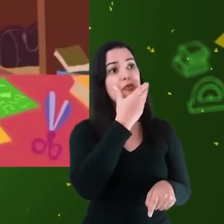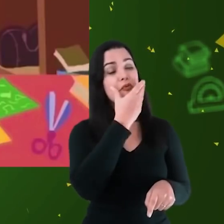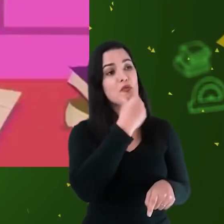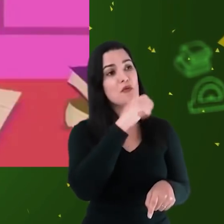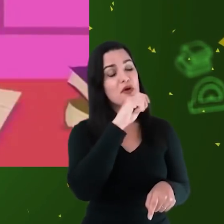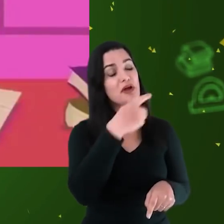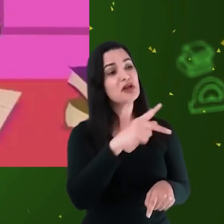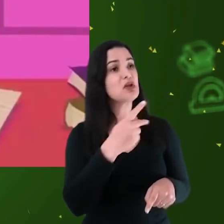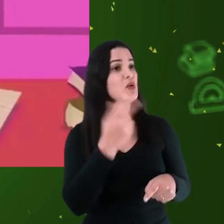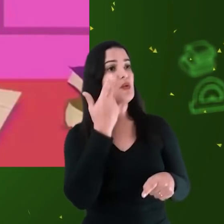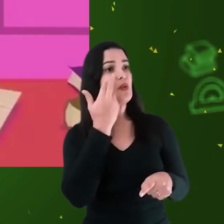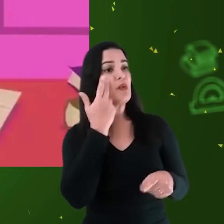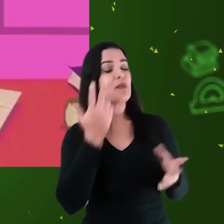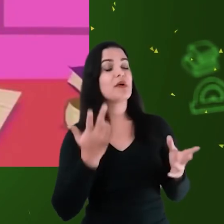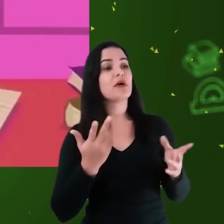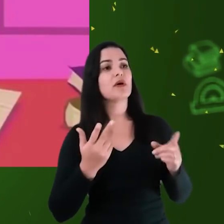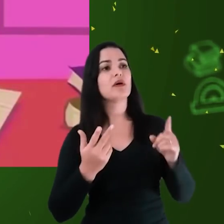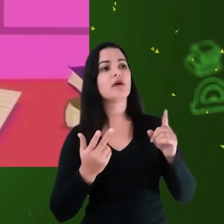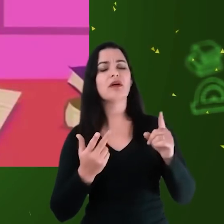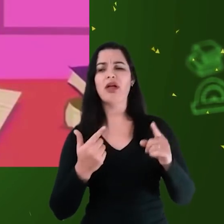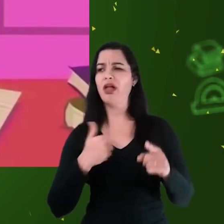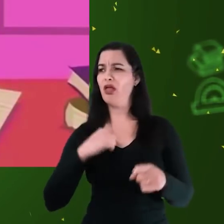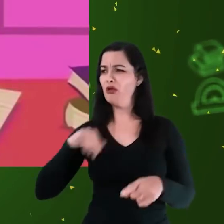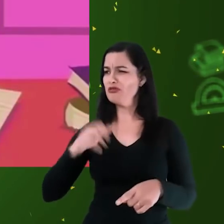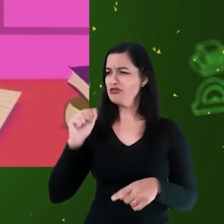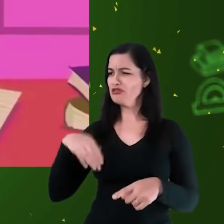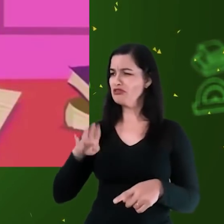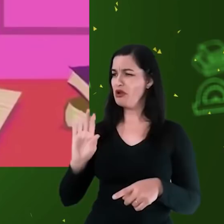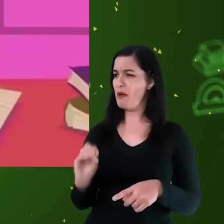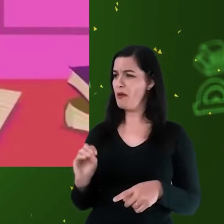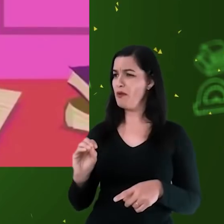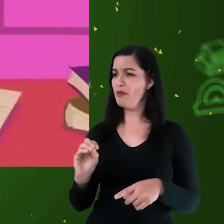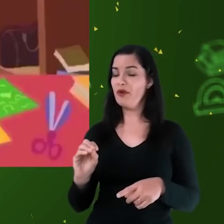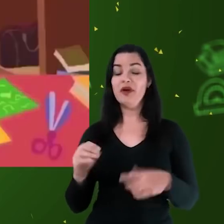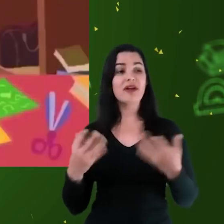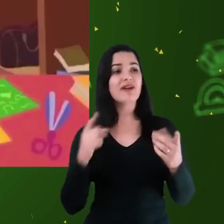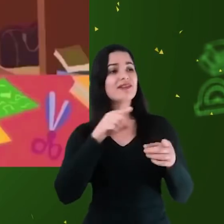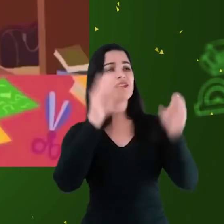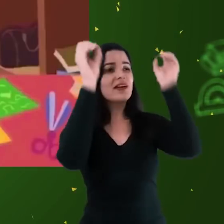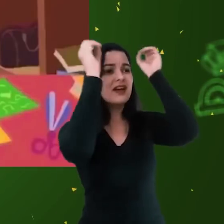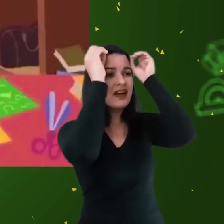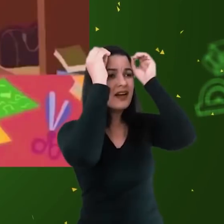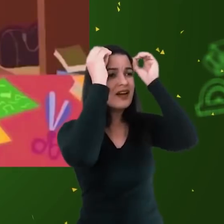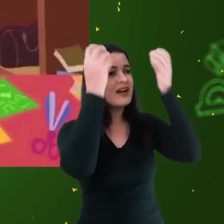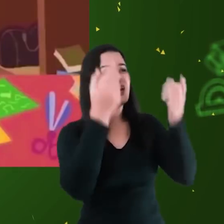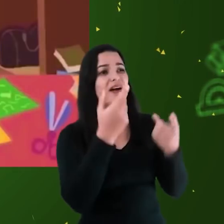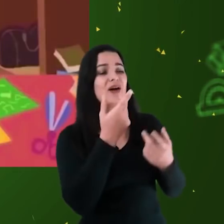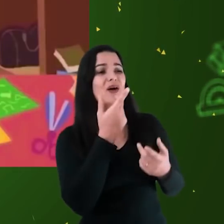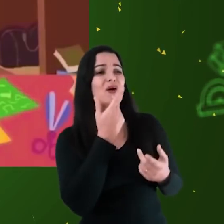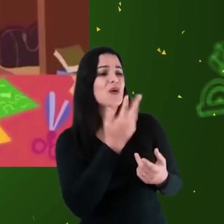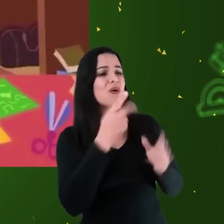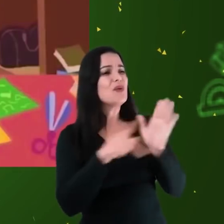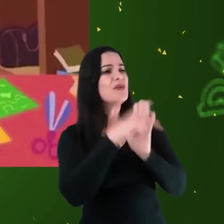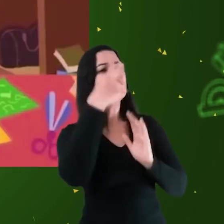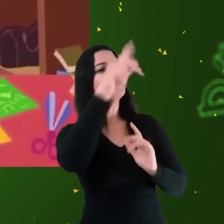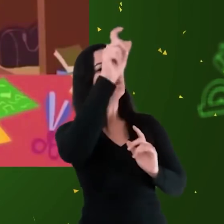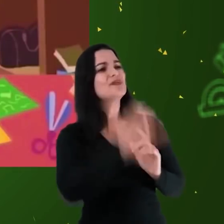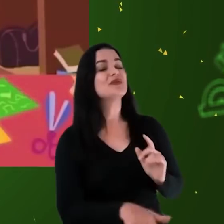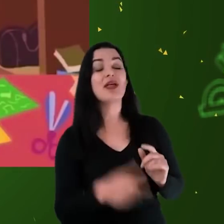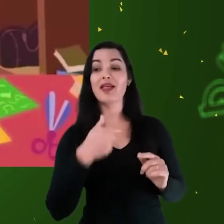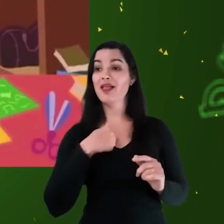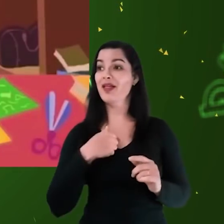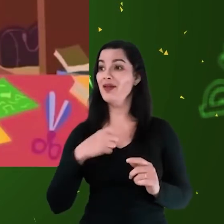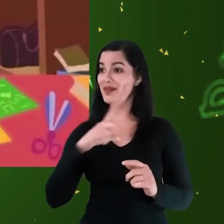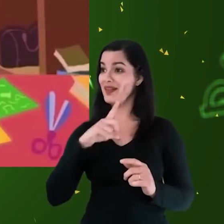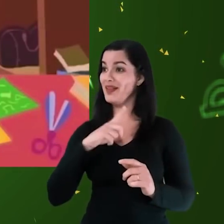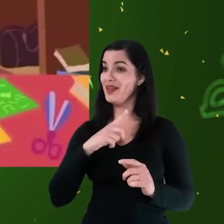de Bia! Eu tenho uma cor só minha! Eu tenho uma cor só minha! Bobona, não é só você. Todos nós,